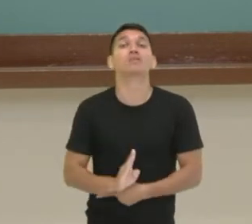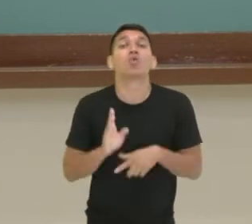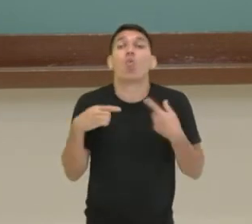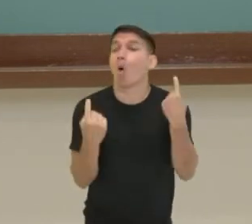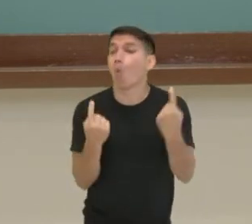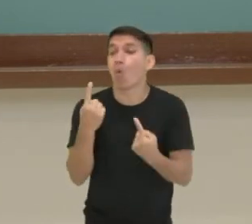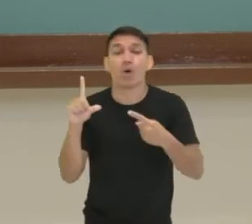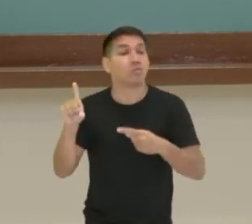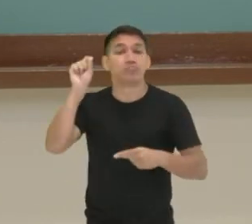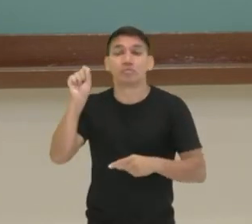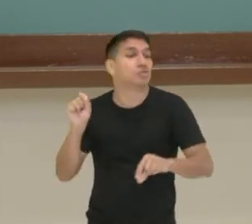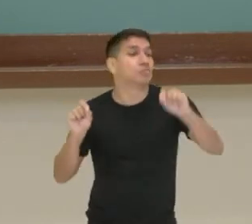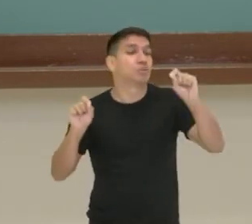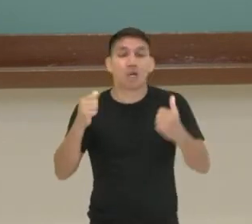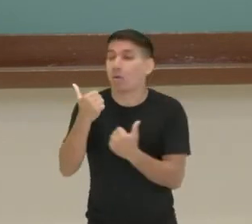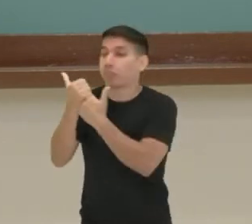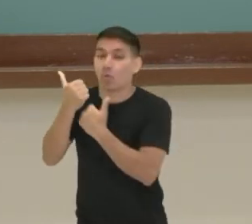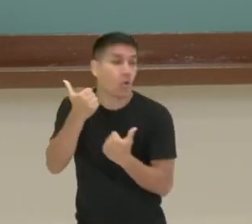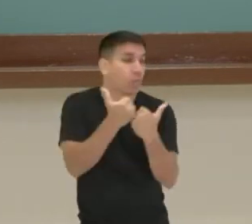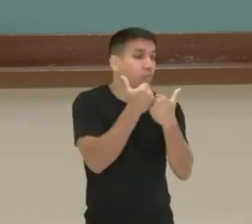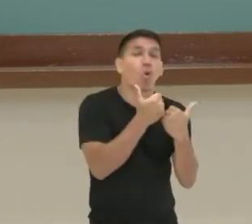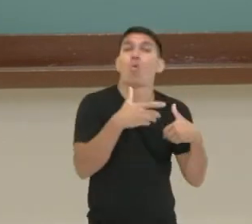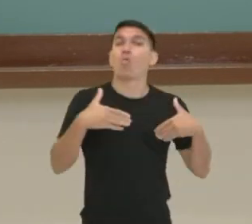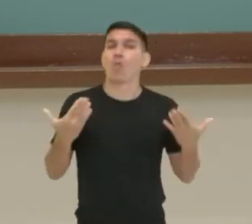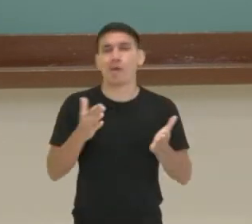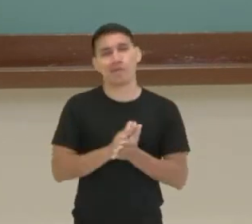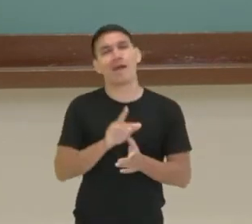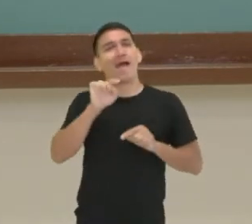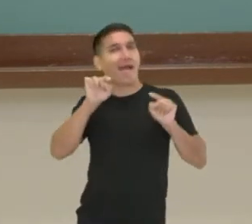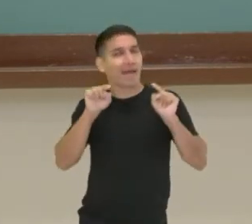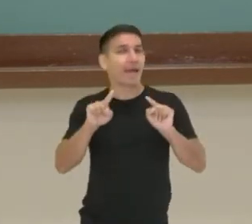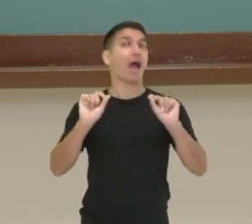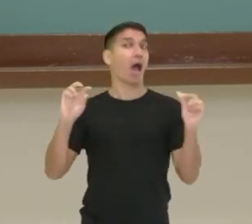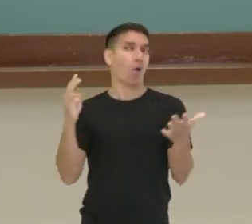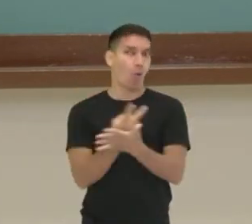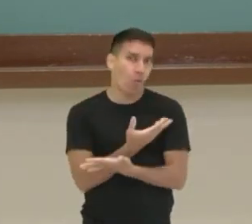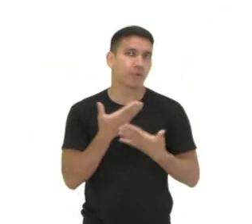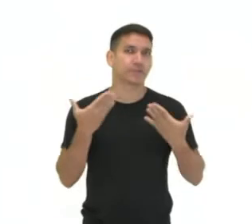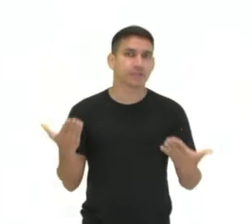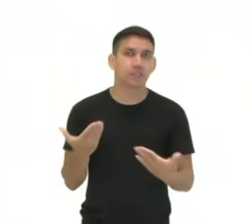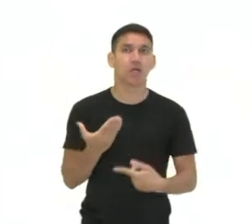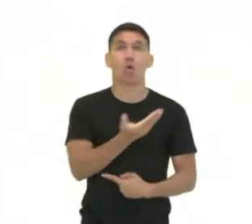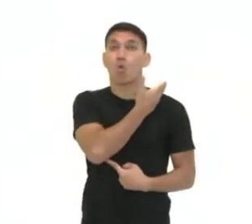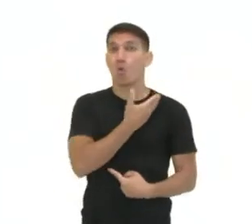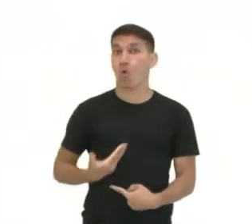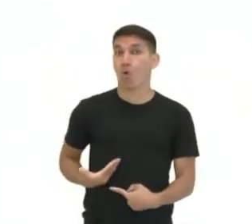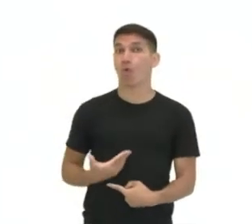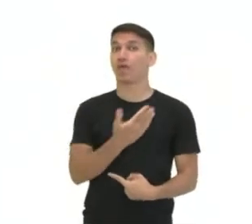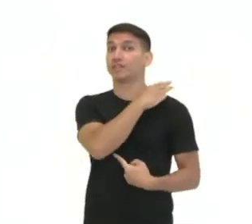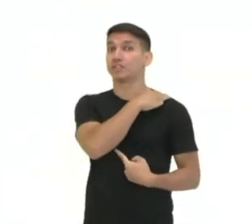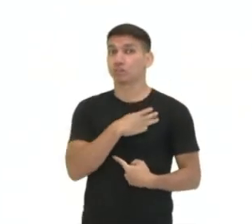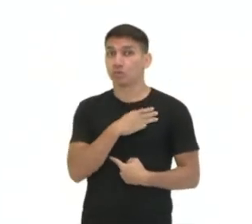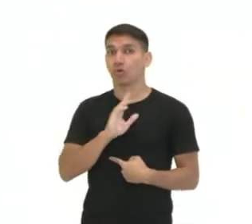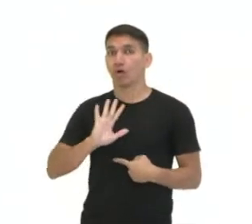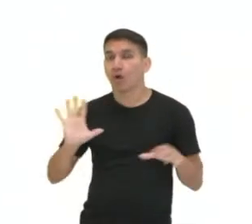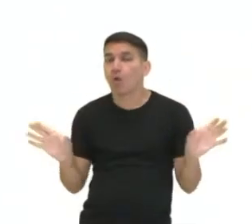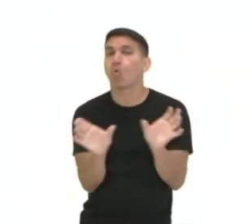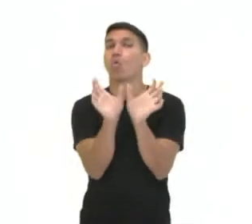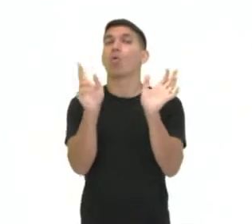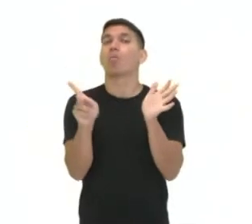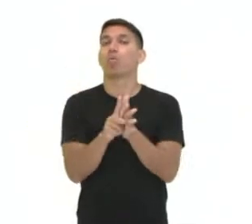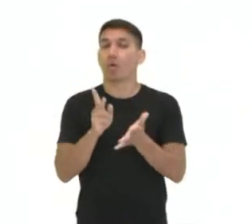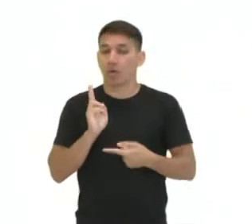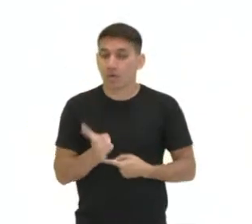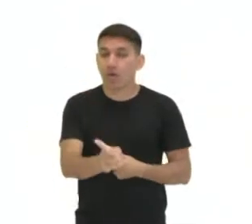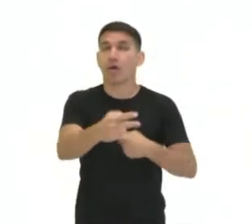lado que o Brasil ia pegar na Guerra Fria? E vai ser justamente o que vai acontecer. O governo Dutra coincidiu com o início da Guerra Fria e manteve uma